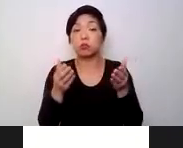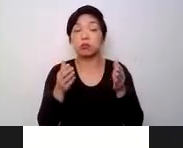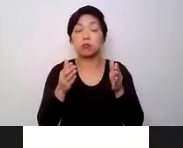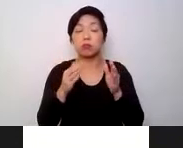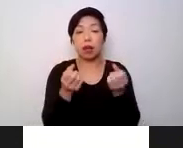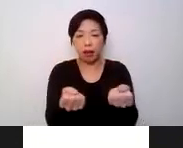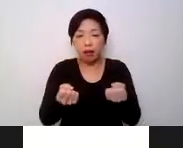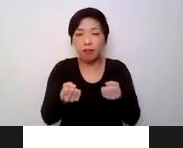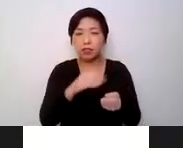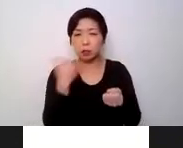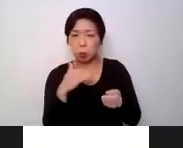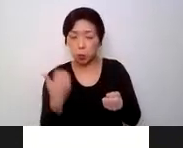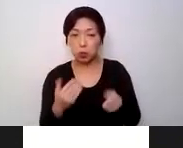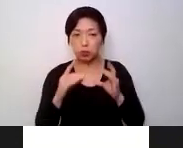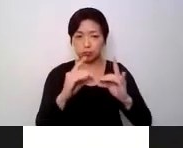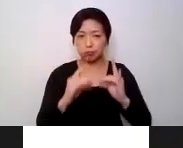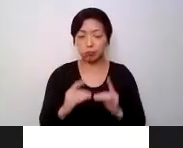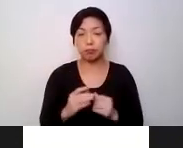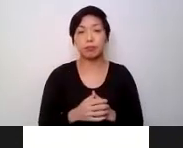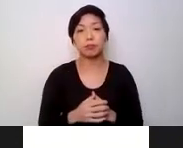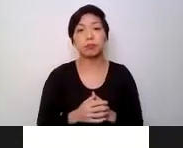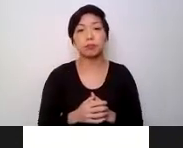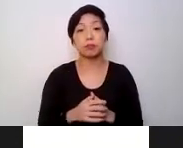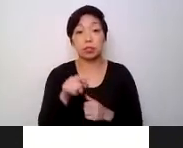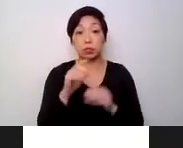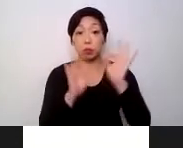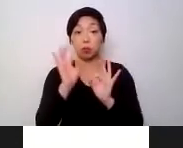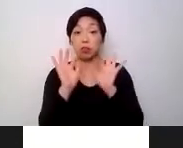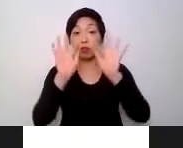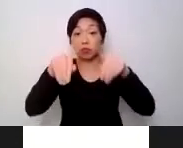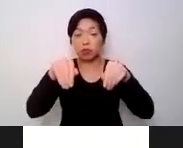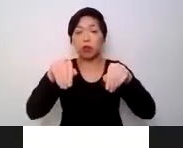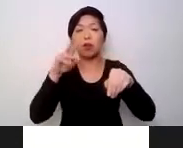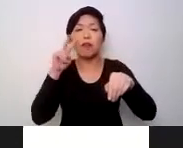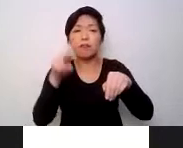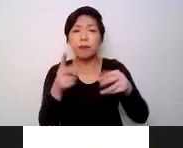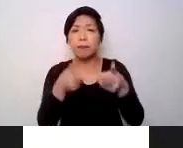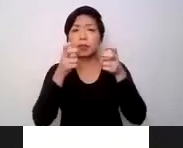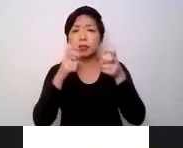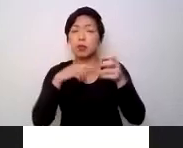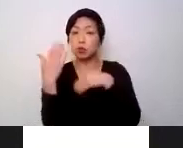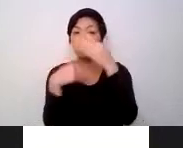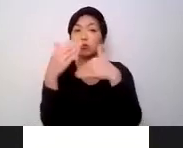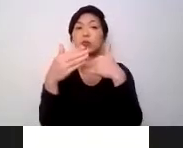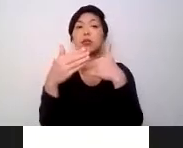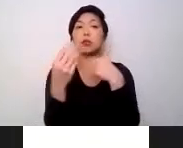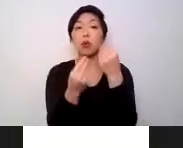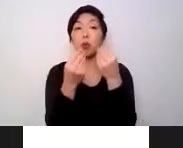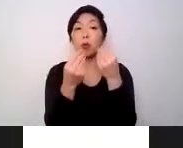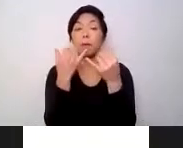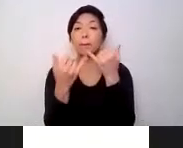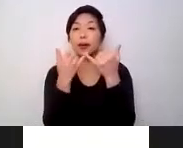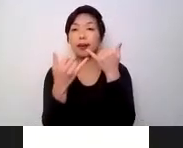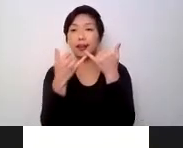final e a gente vê que houve o desenvolvimento daquele recurso de flutuação que o rino leve